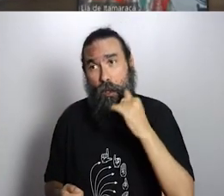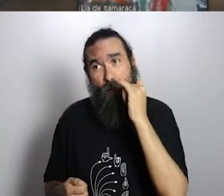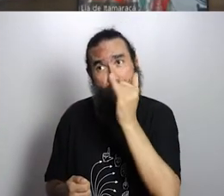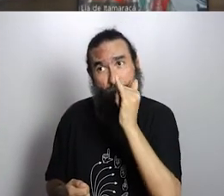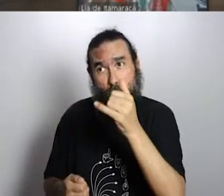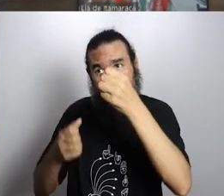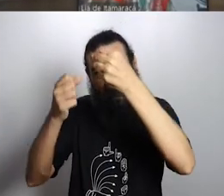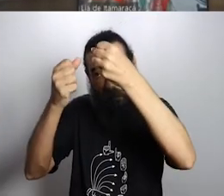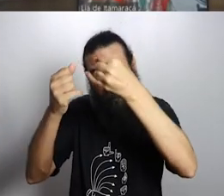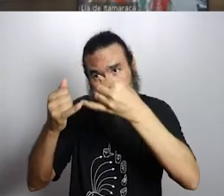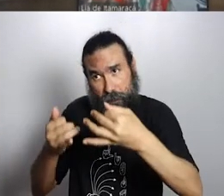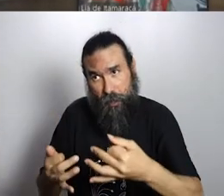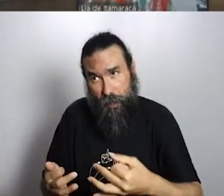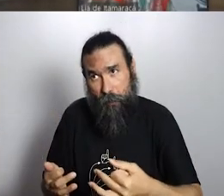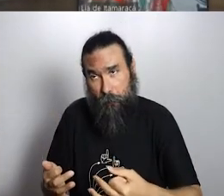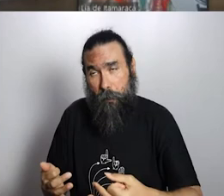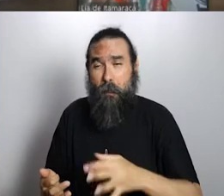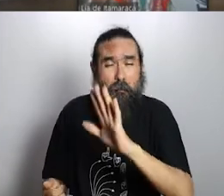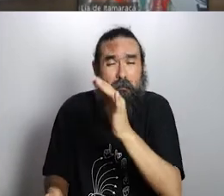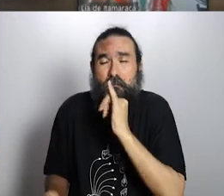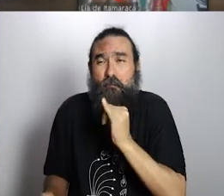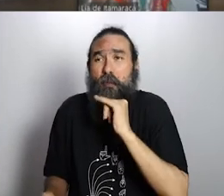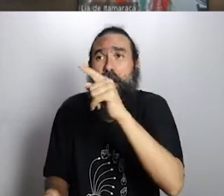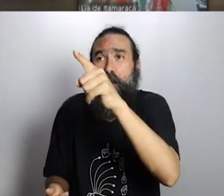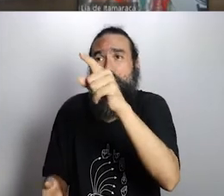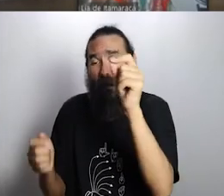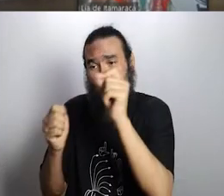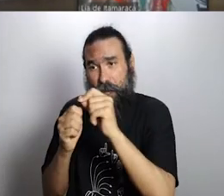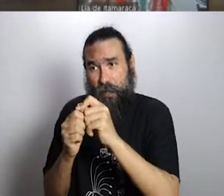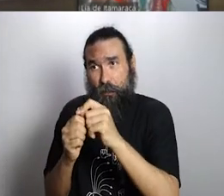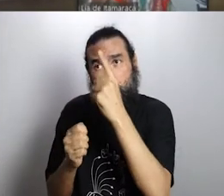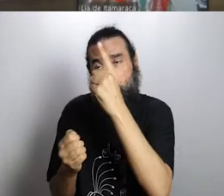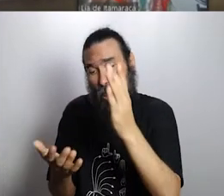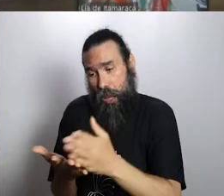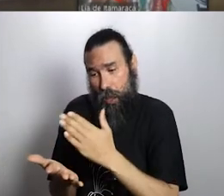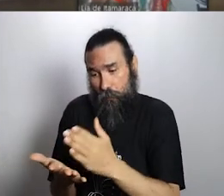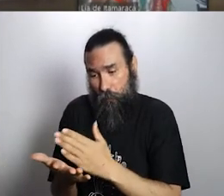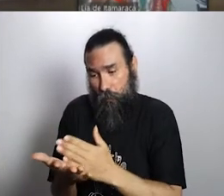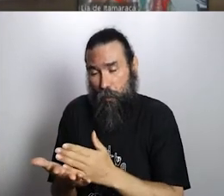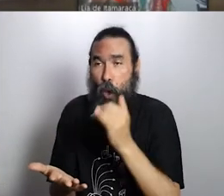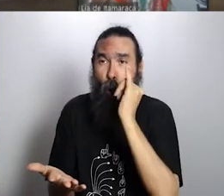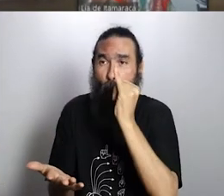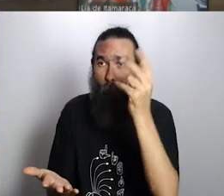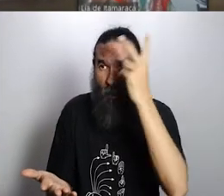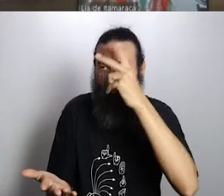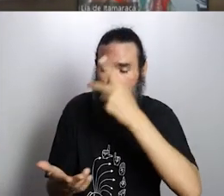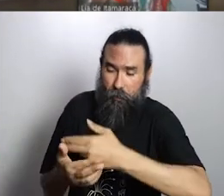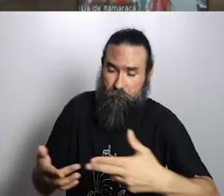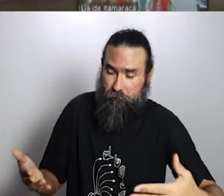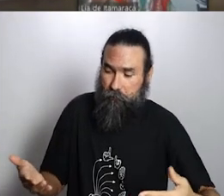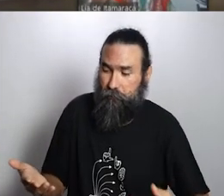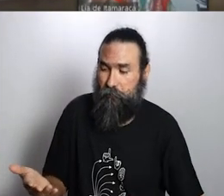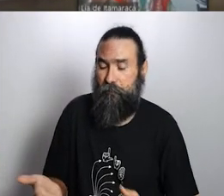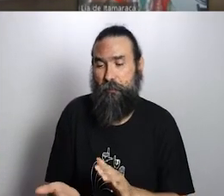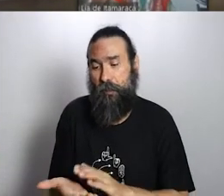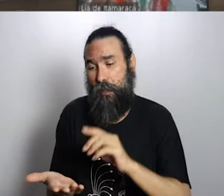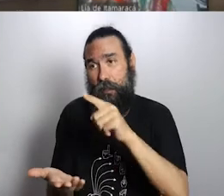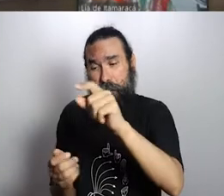seu povo que você tira, por exemplo, 1.000 livros, se for uma tiragem pequena, você tira 1.000 livros.